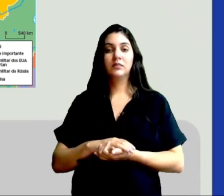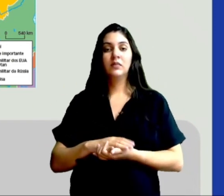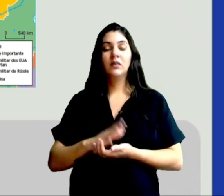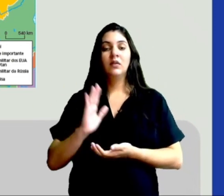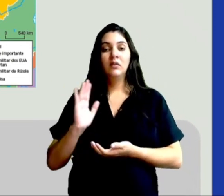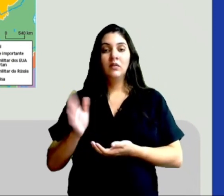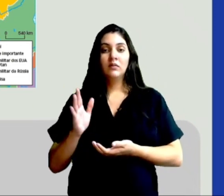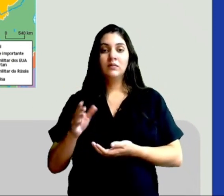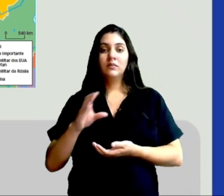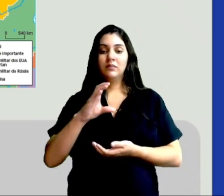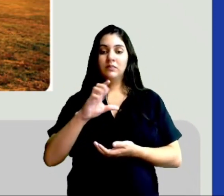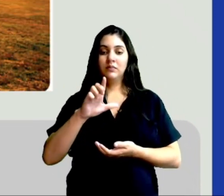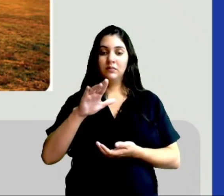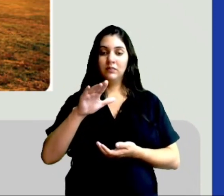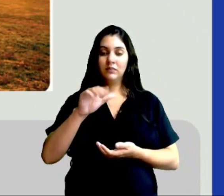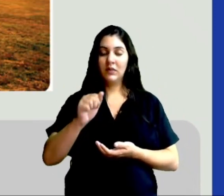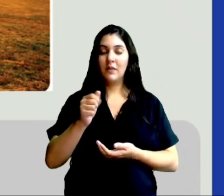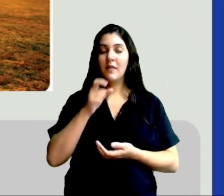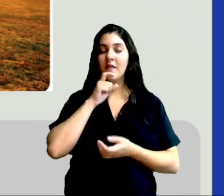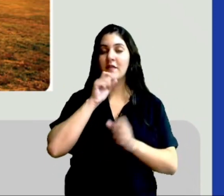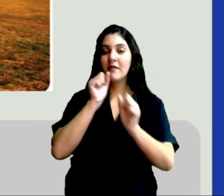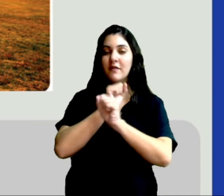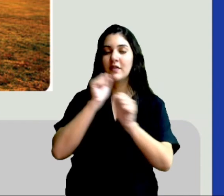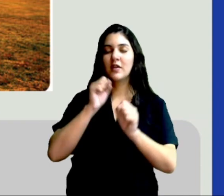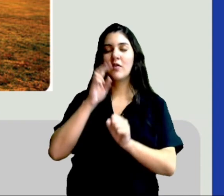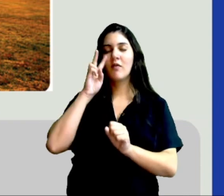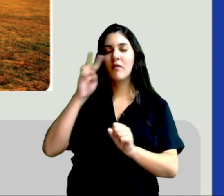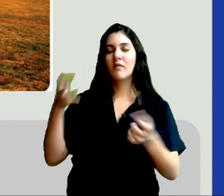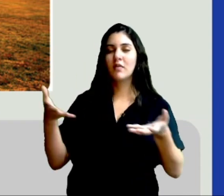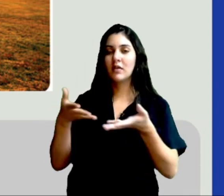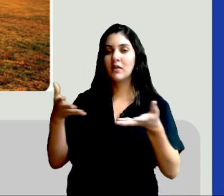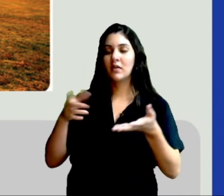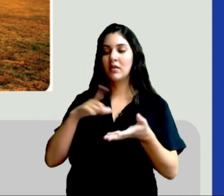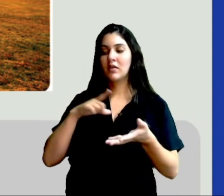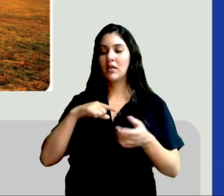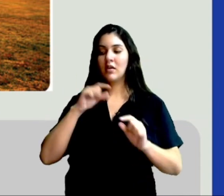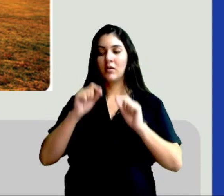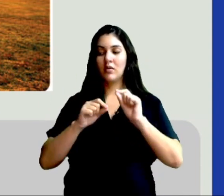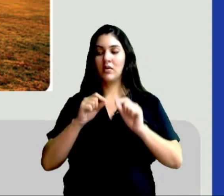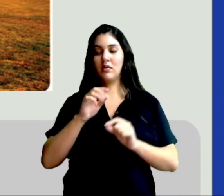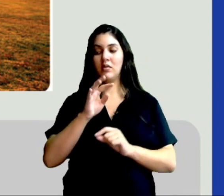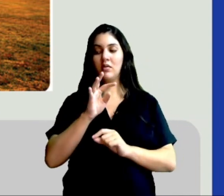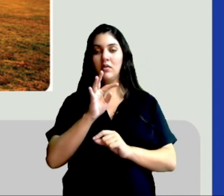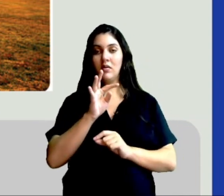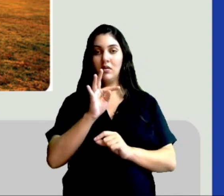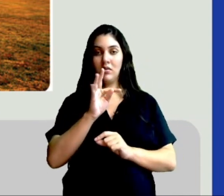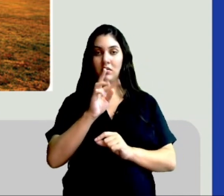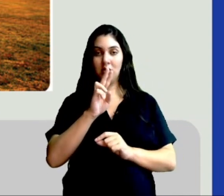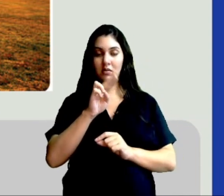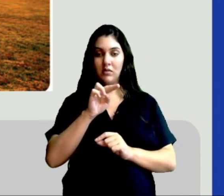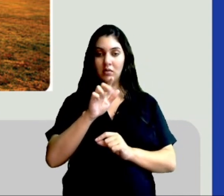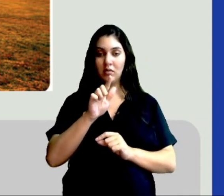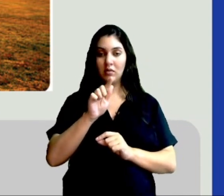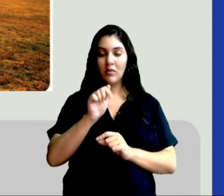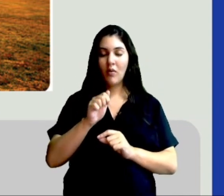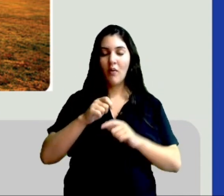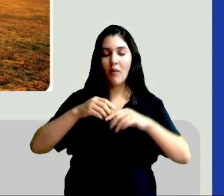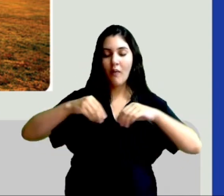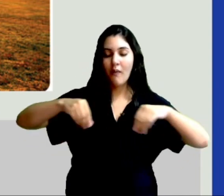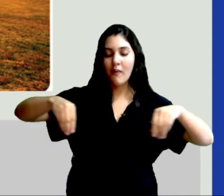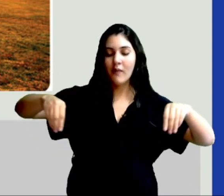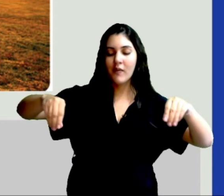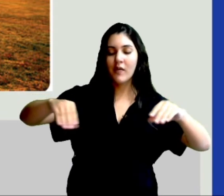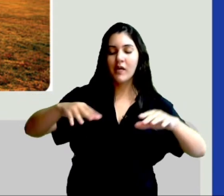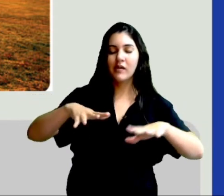clima bastante frio, né, como a gente vai ver agora. Ela tem aqui a tundra, né, que é uma vegetação rasteira, bem bonita, que